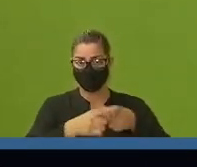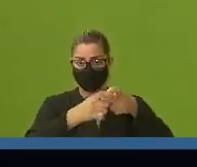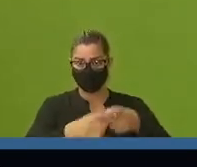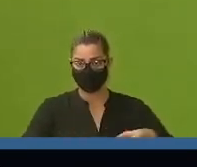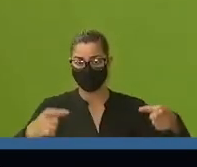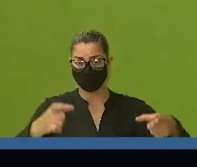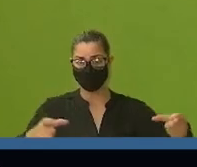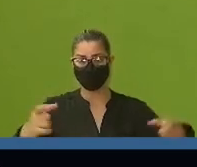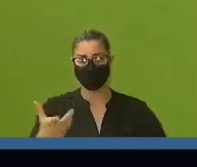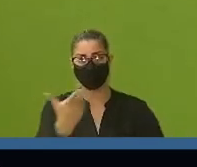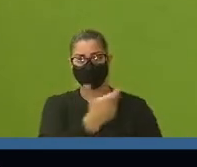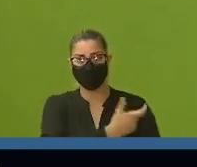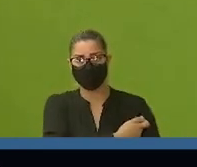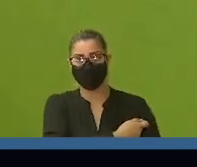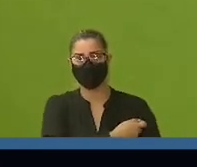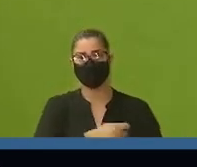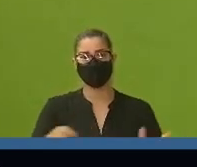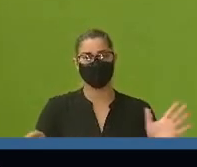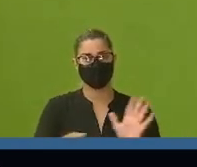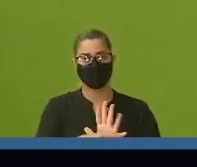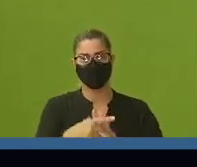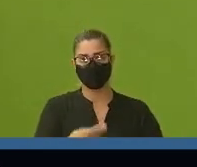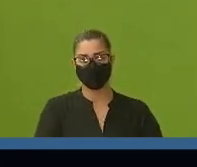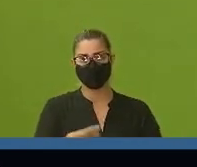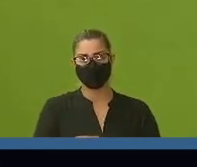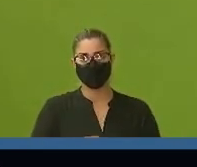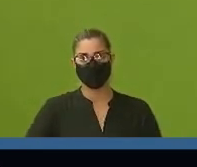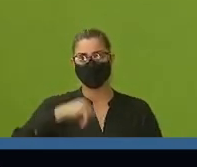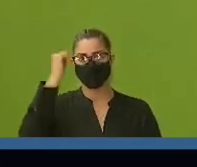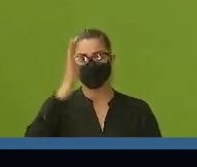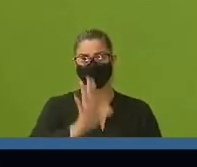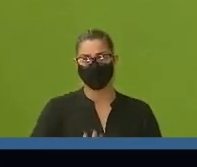abrangência, maior aplicação de vacinas entre todos os estados.